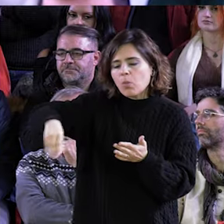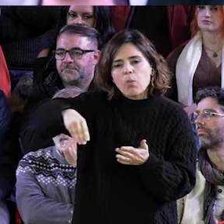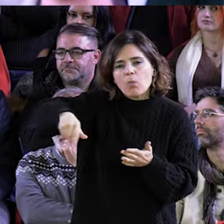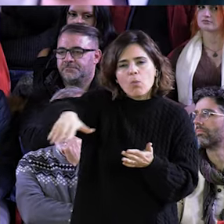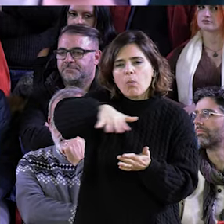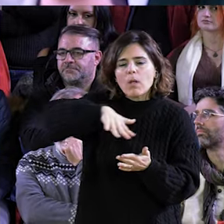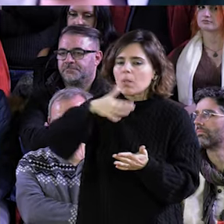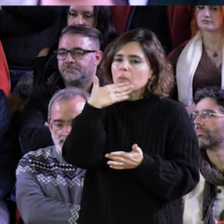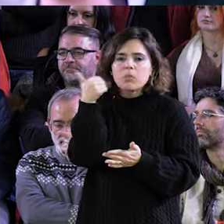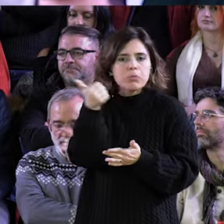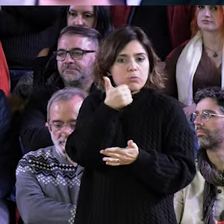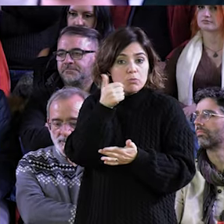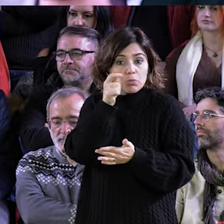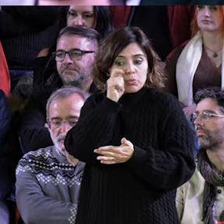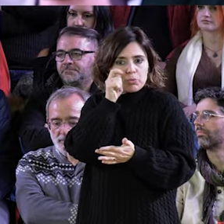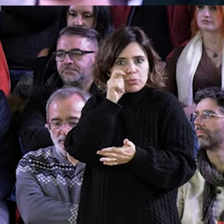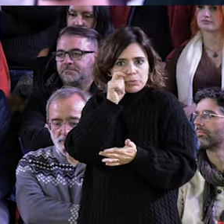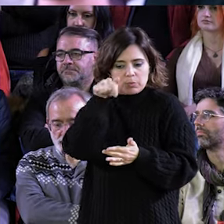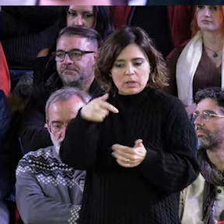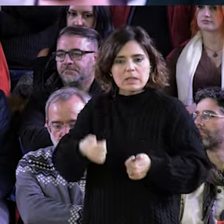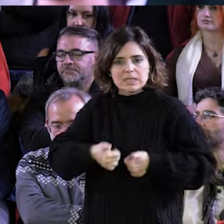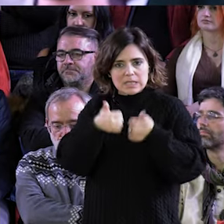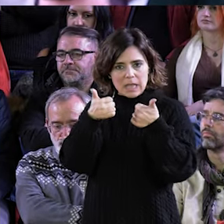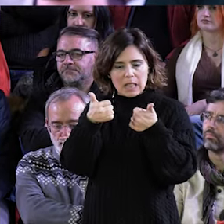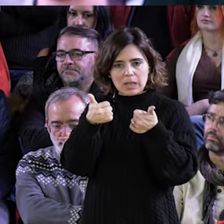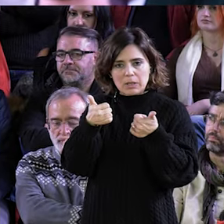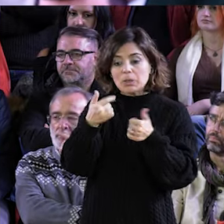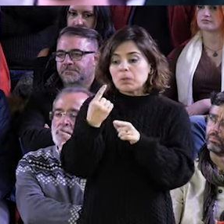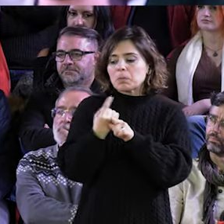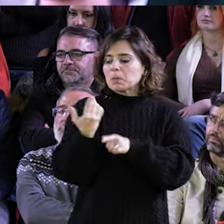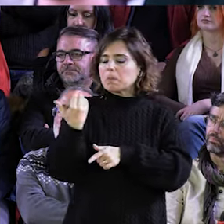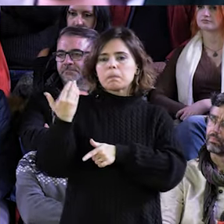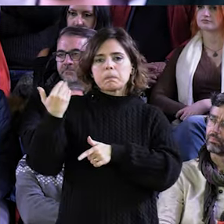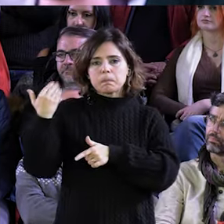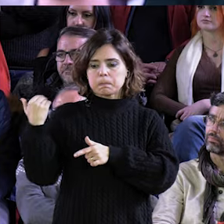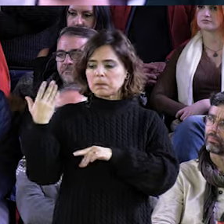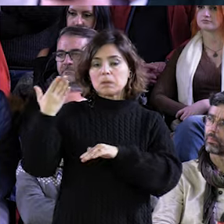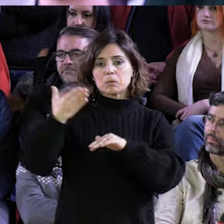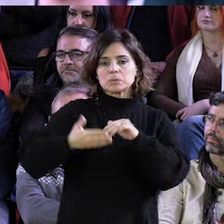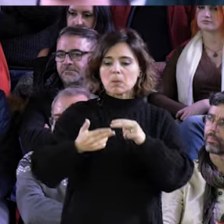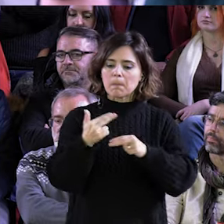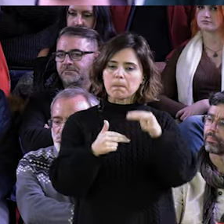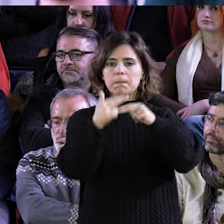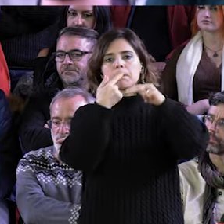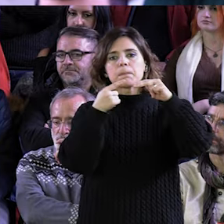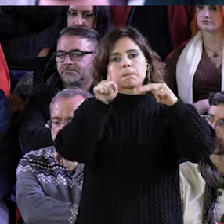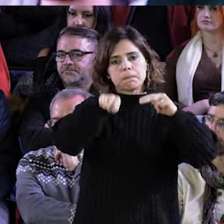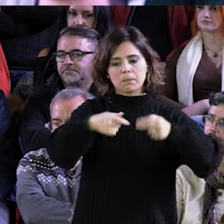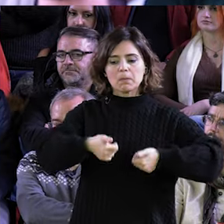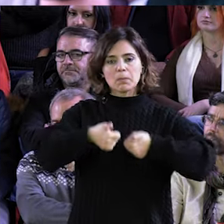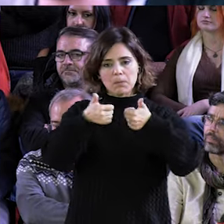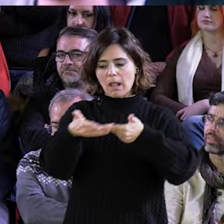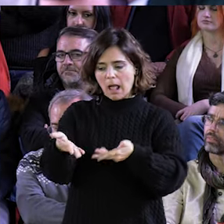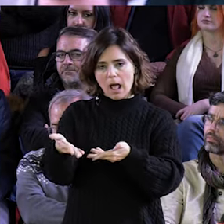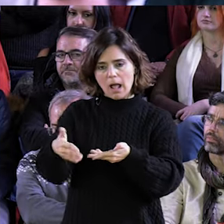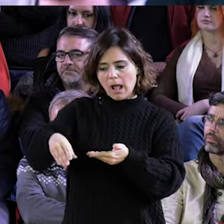porquê? Porque a Ribeira Barredo fora o palco de um dos mais fascinantes processos de reabilitação urbana. Chegaram a estar